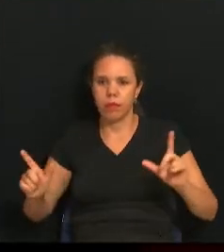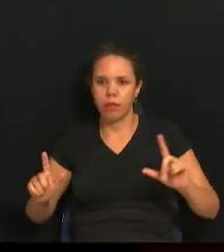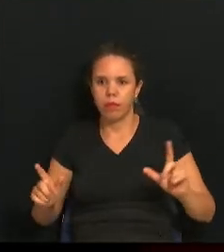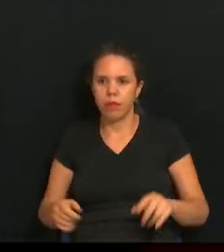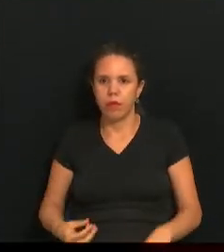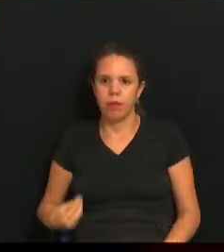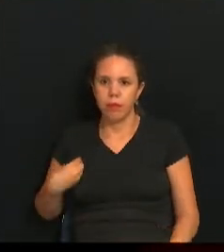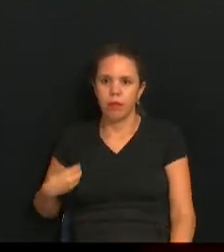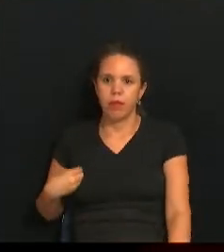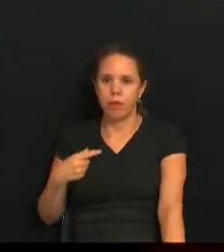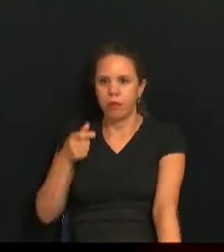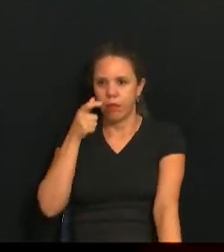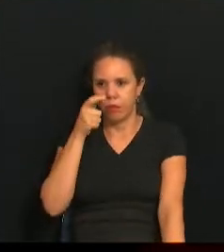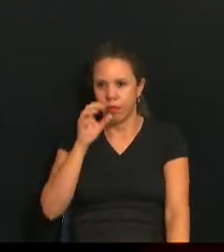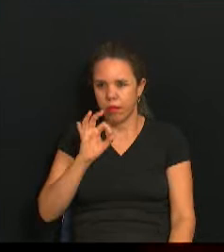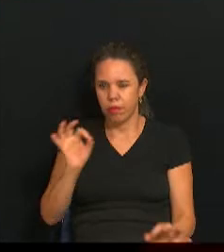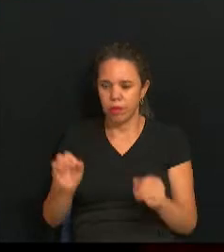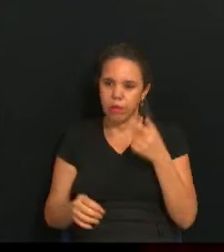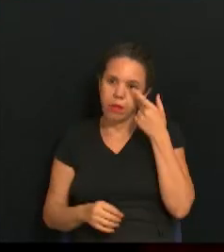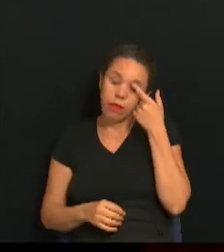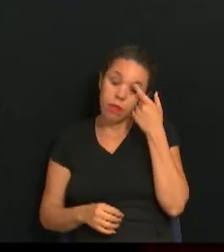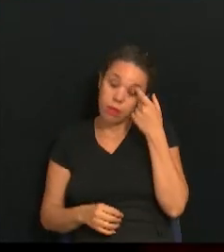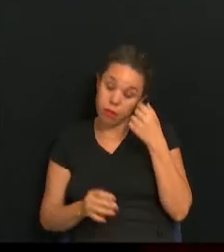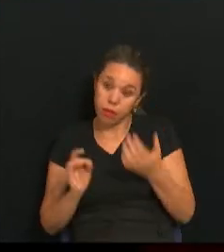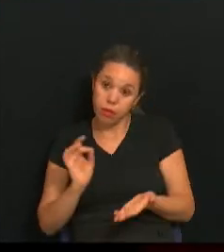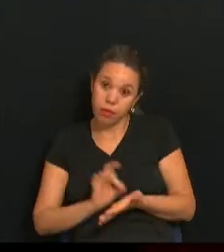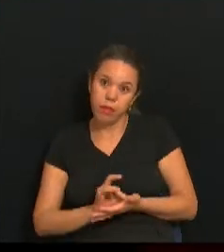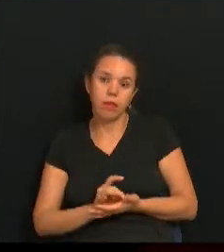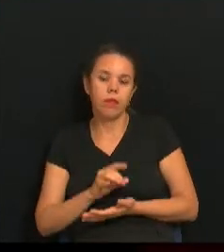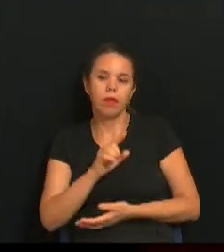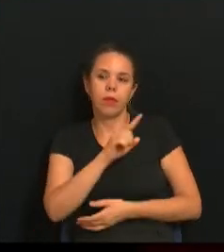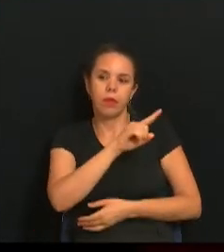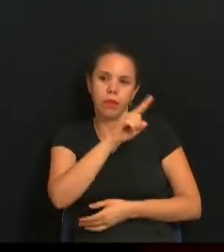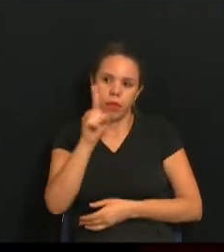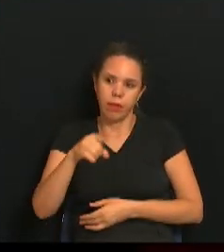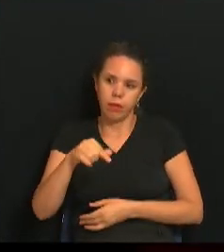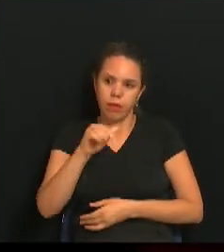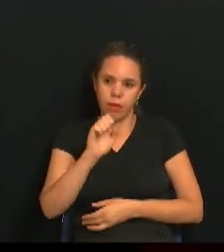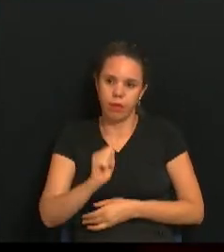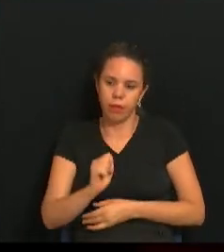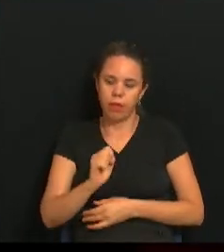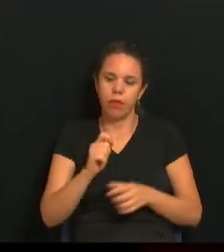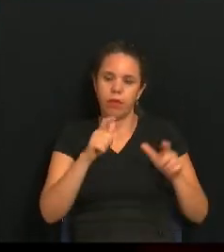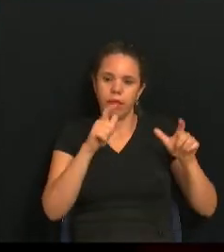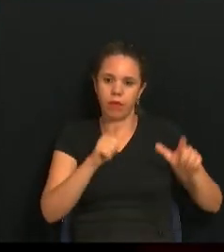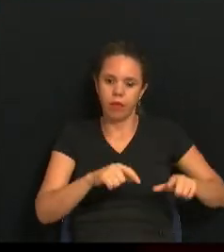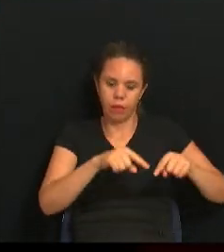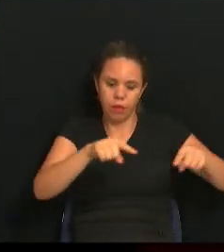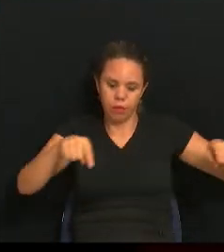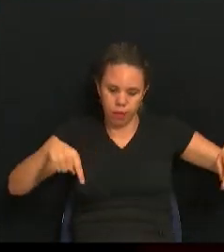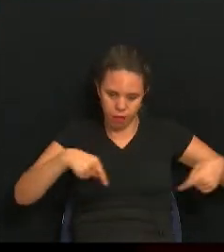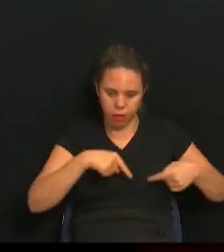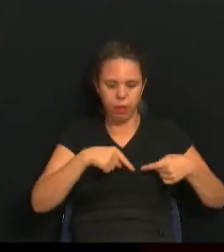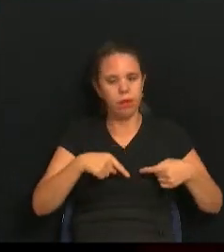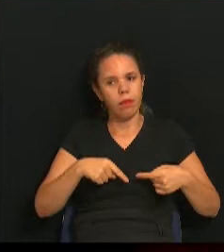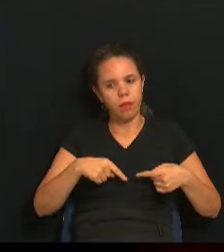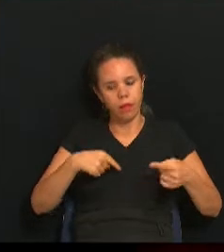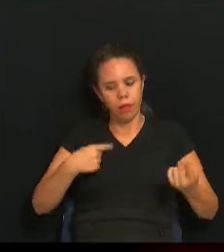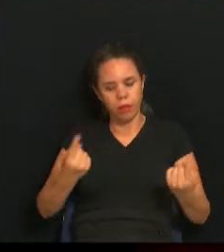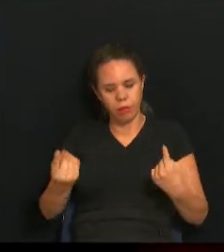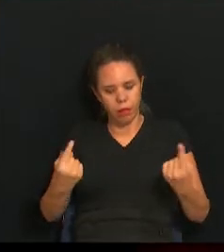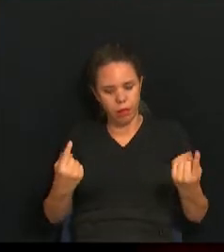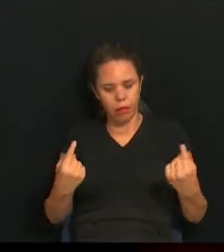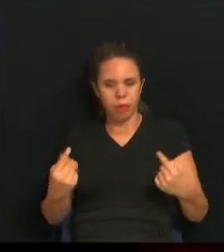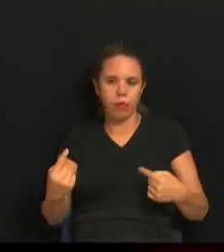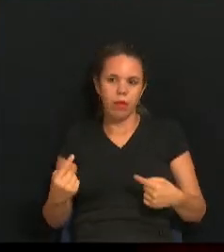estão nos assistindo. Realmente, a ZAE, como muito bem dito pelo presidente, é um zoneamento dito